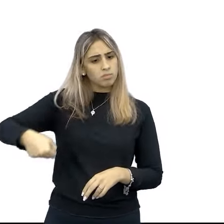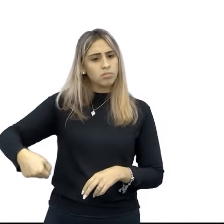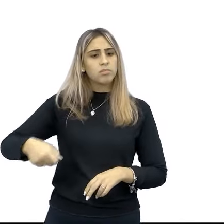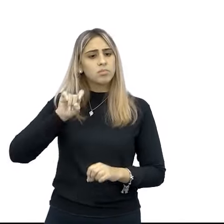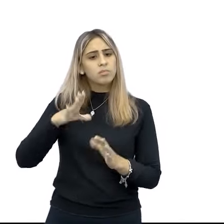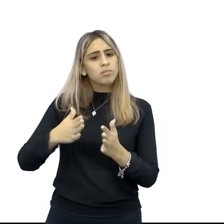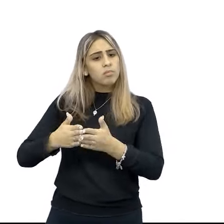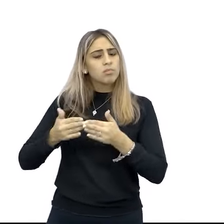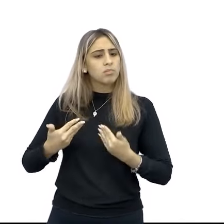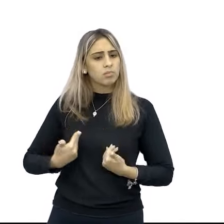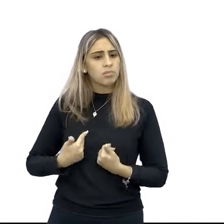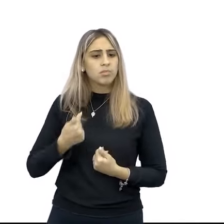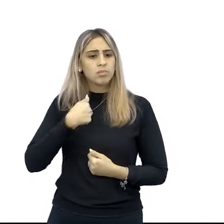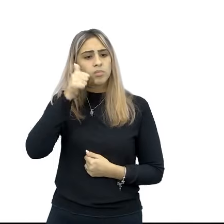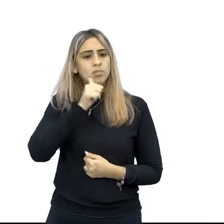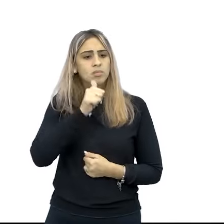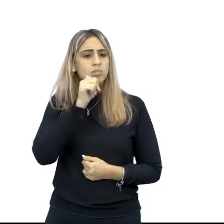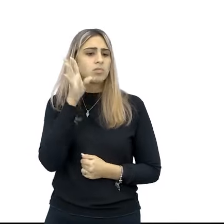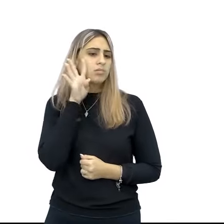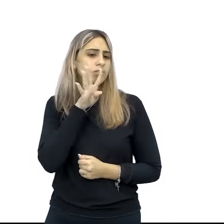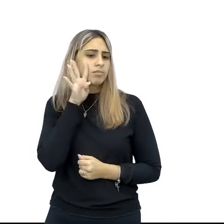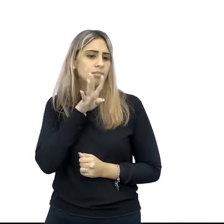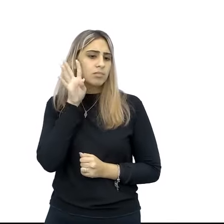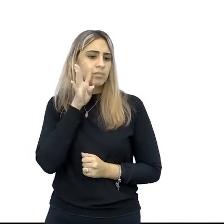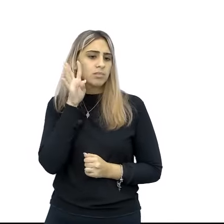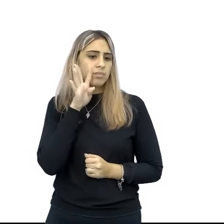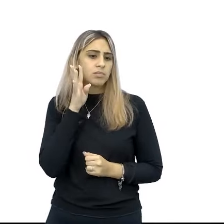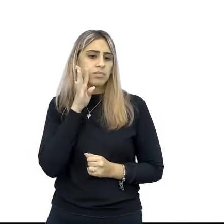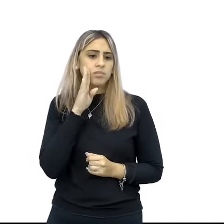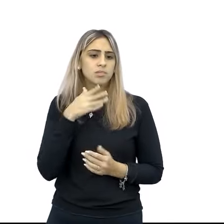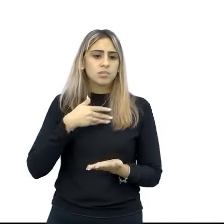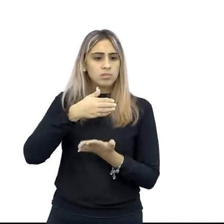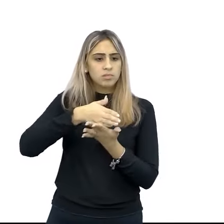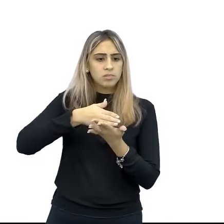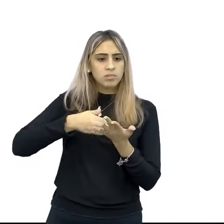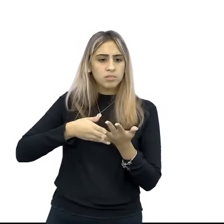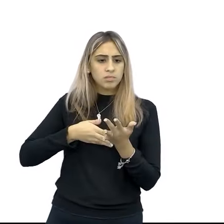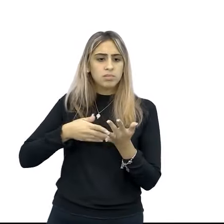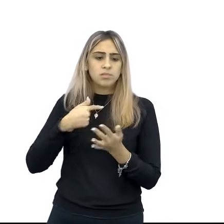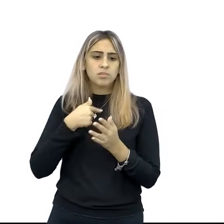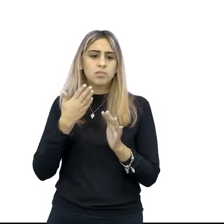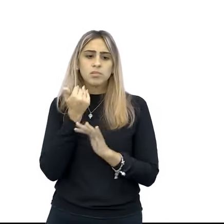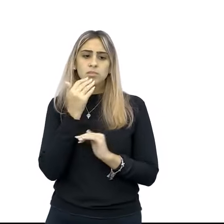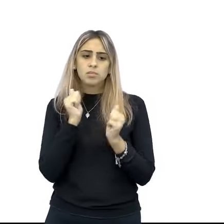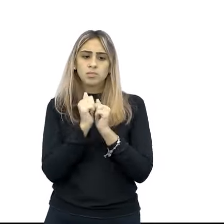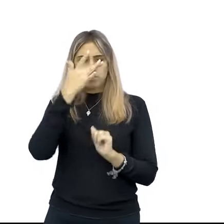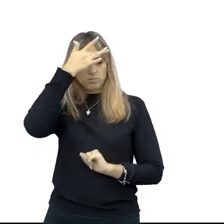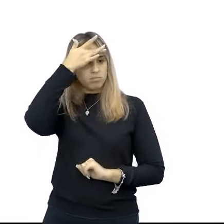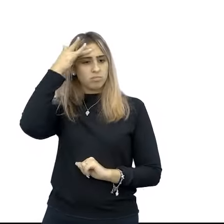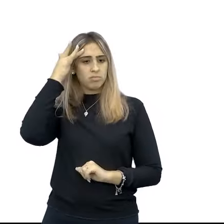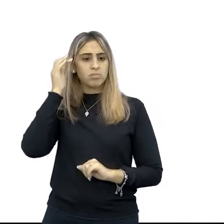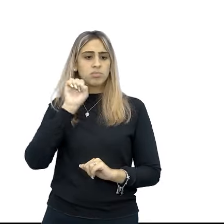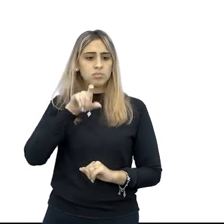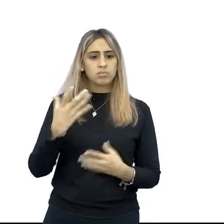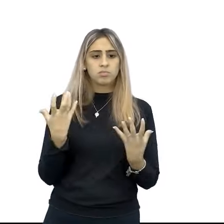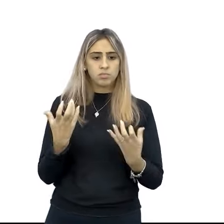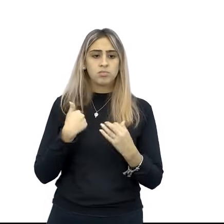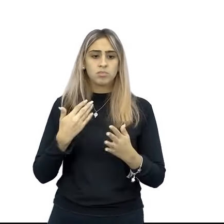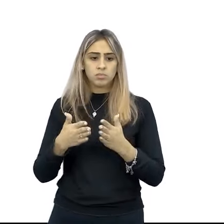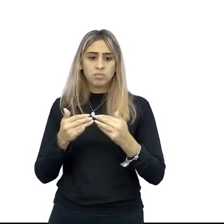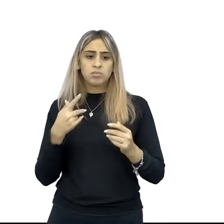me pedido. Eu sou uma menina boazinha e divido minha comida com as pessoas. Se quiser me